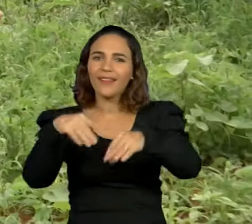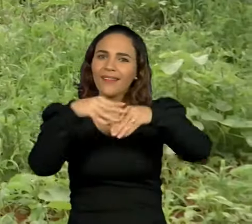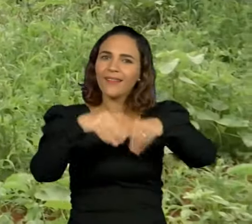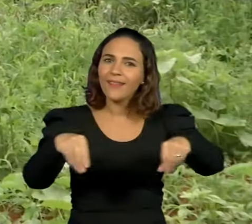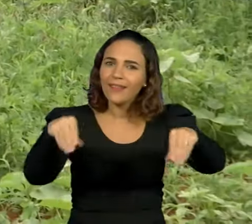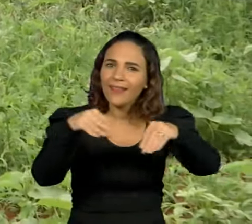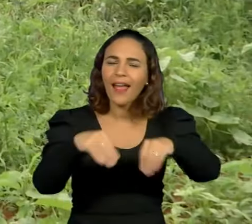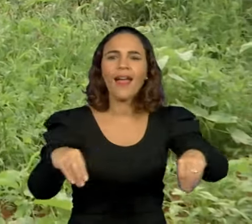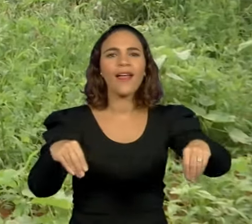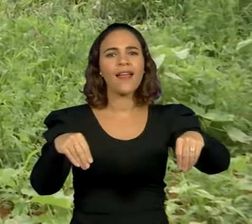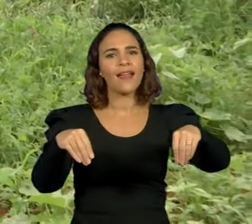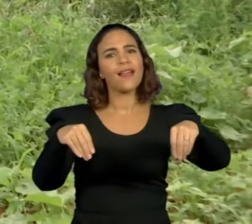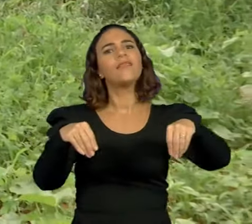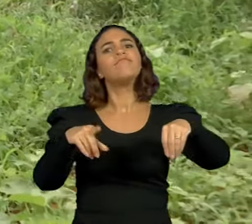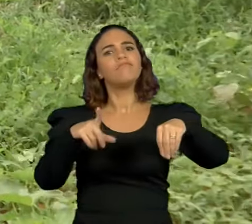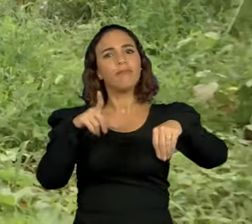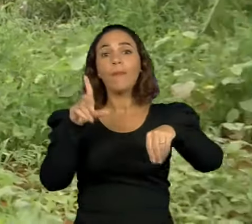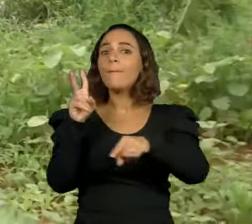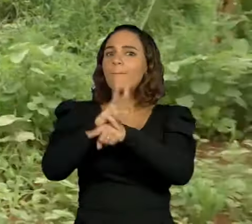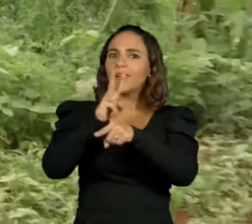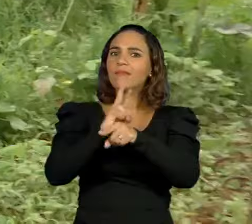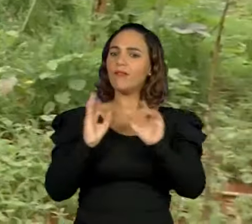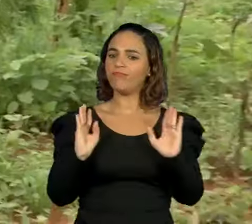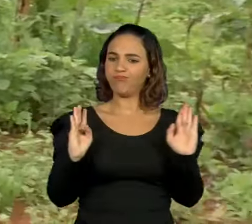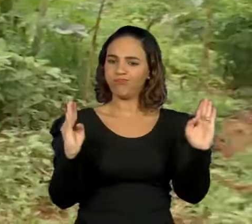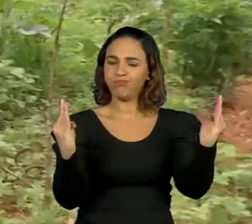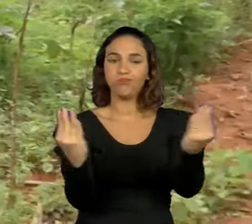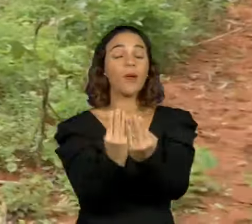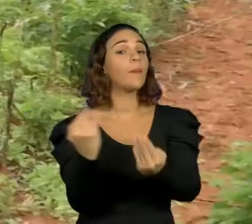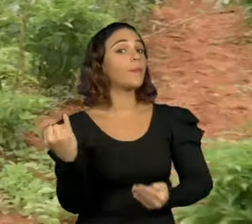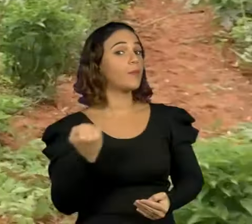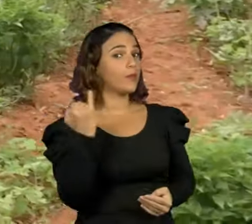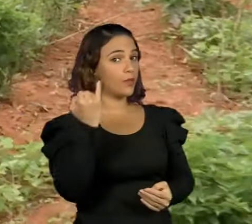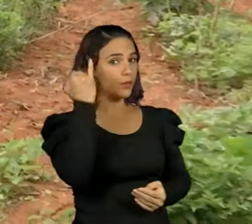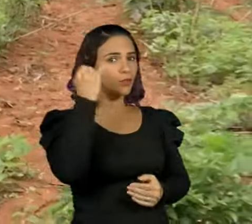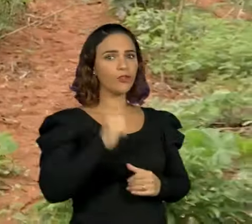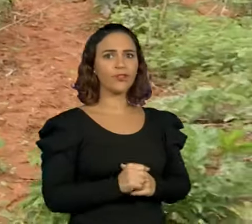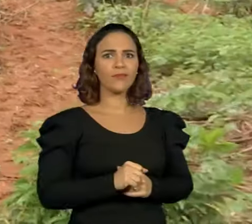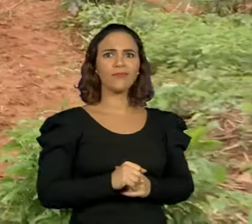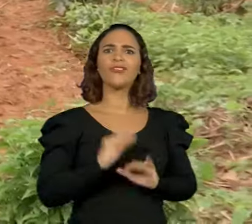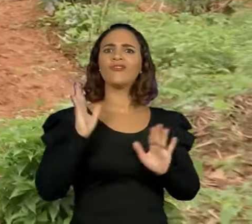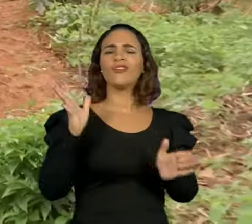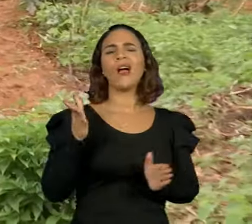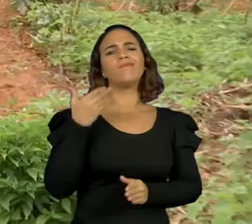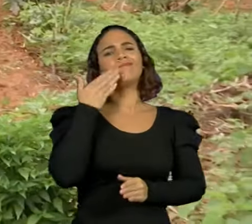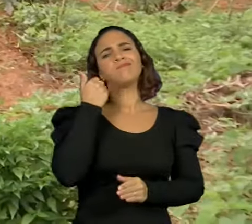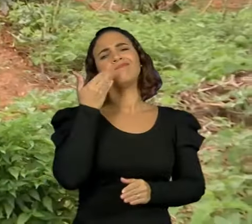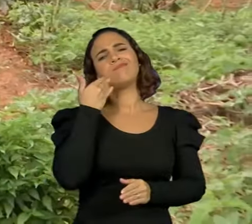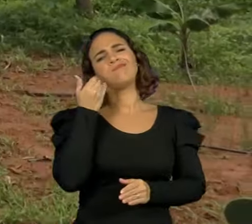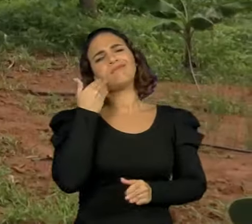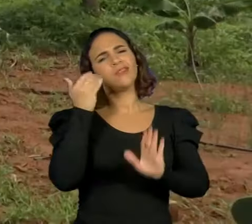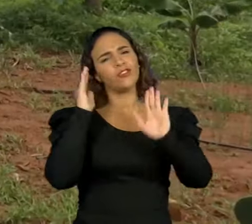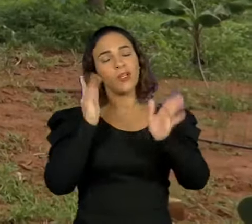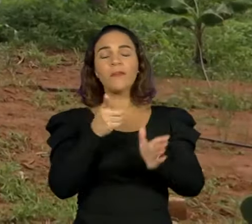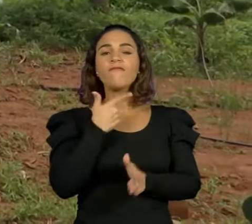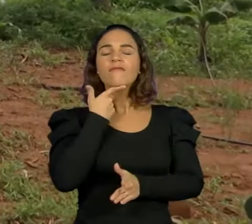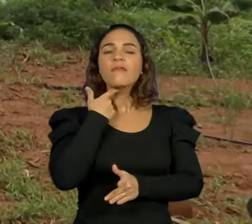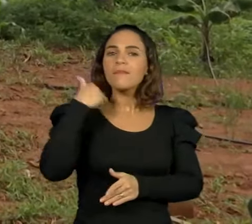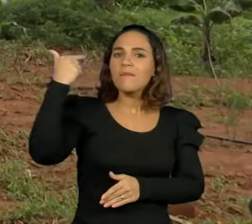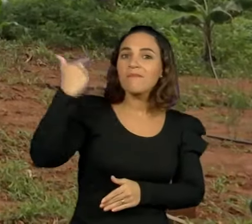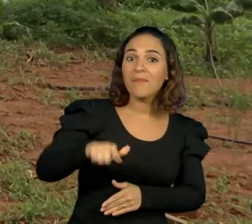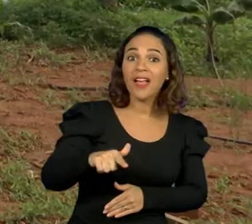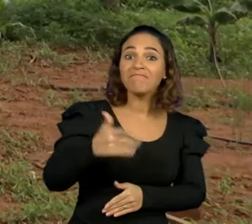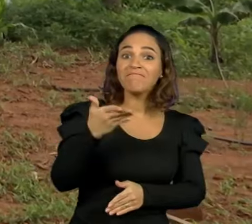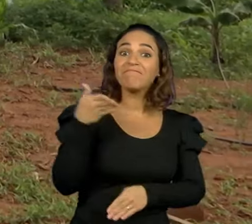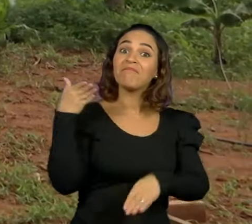que ter essas proteções. Mesmo com tanto conhecimento, Marcelo queria mais. Por isso, participou